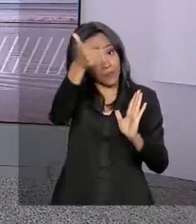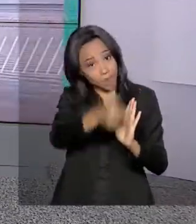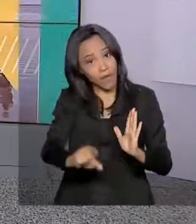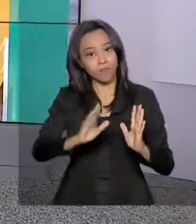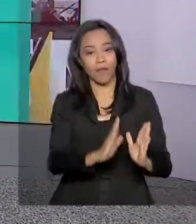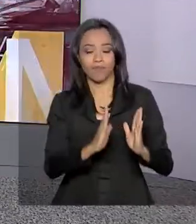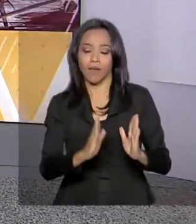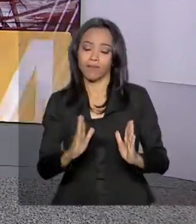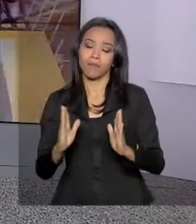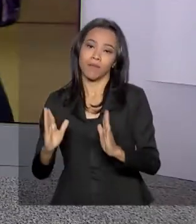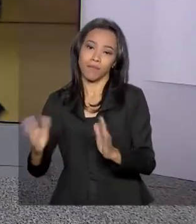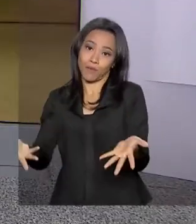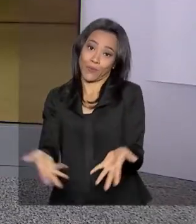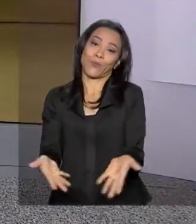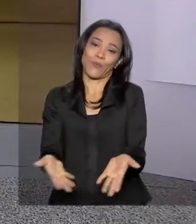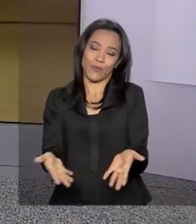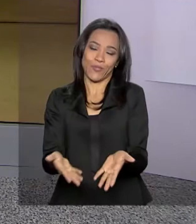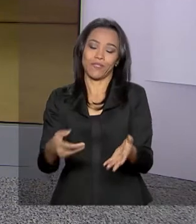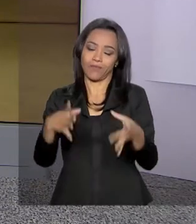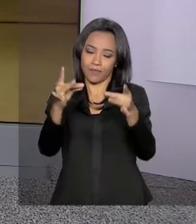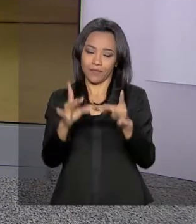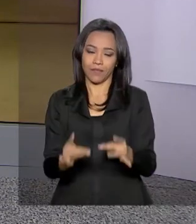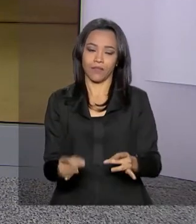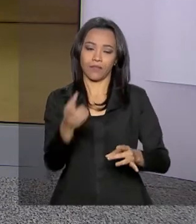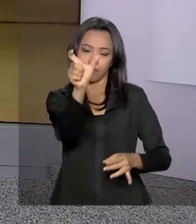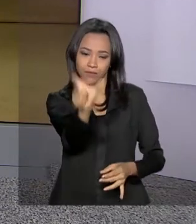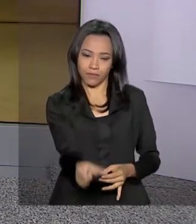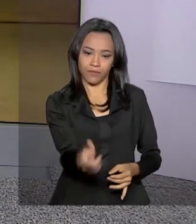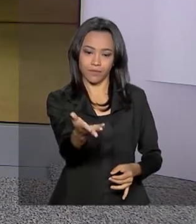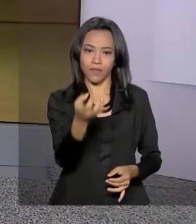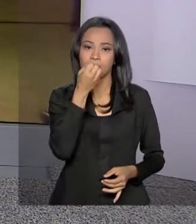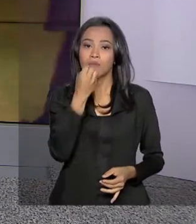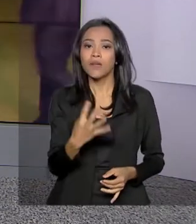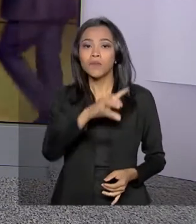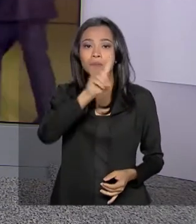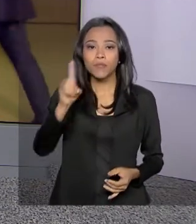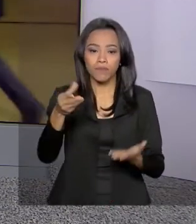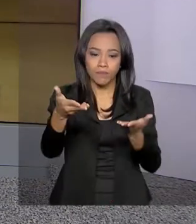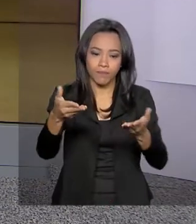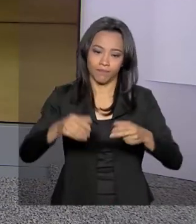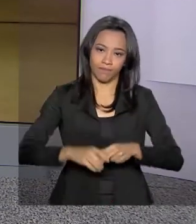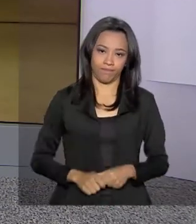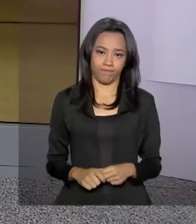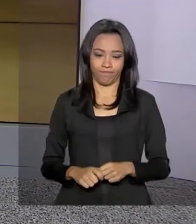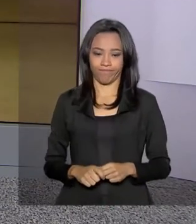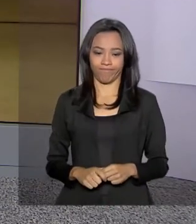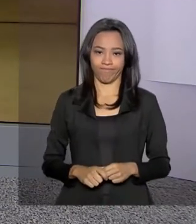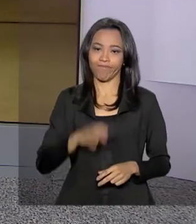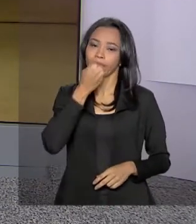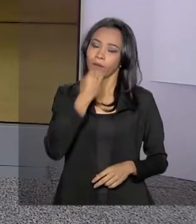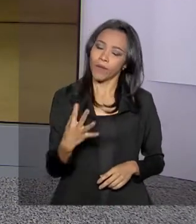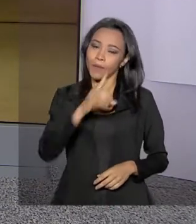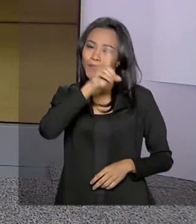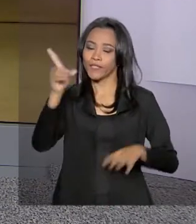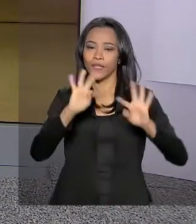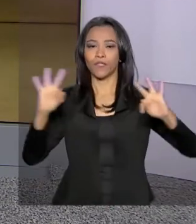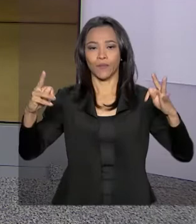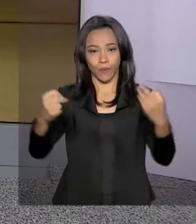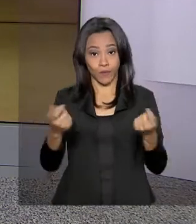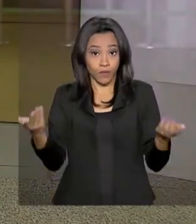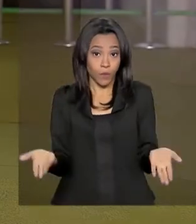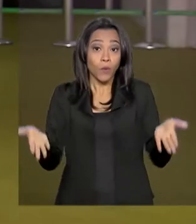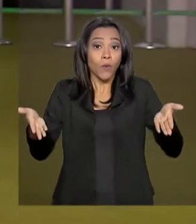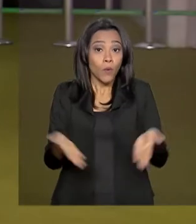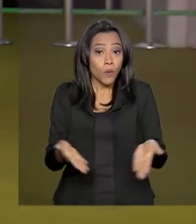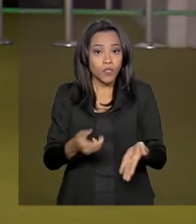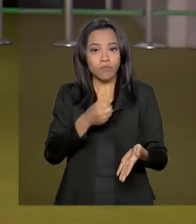repórter glauco de queiroz traz os detalhes para a gente bom dia pra você e brown com bom dia marca bom dia todos hoje